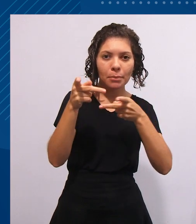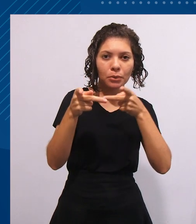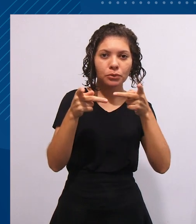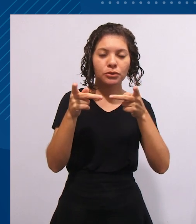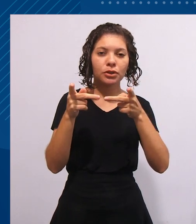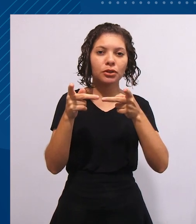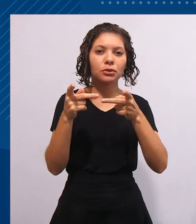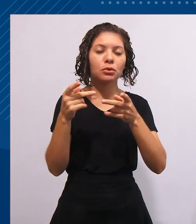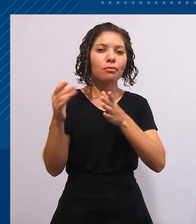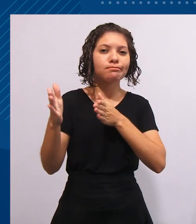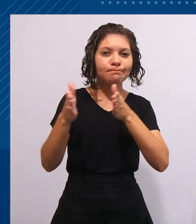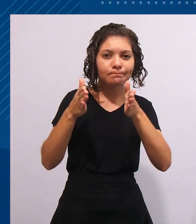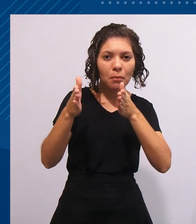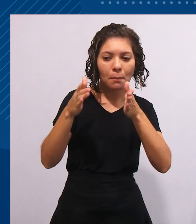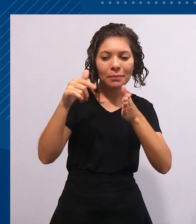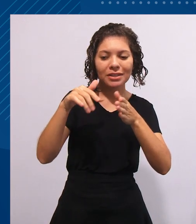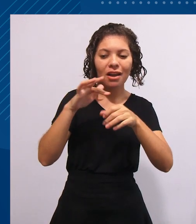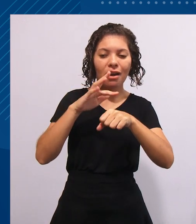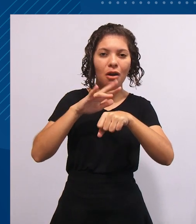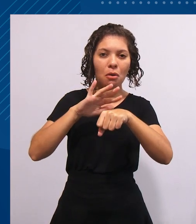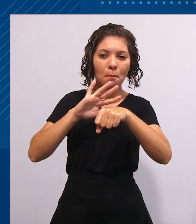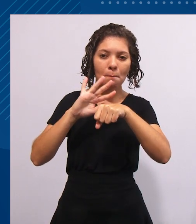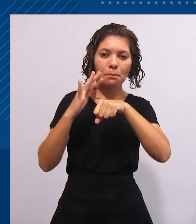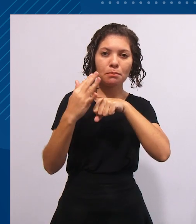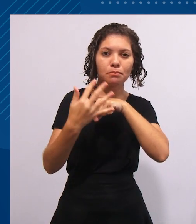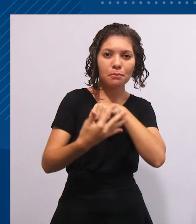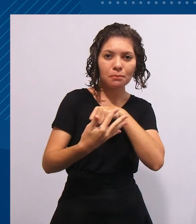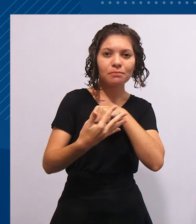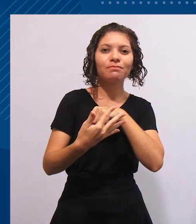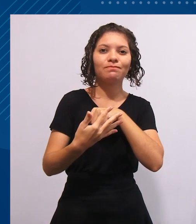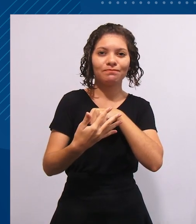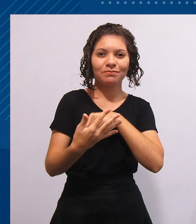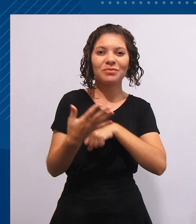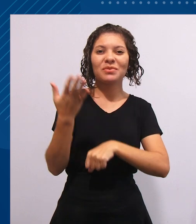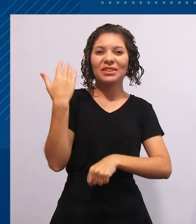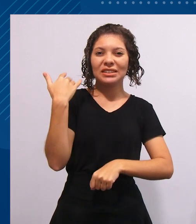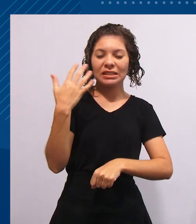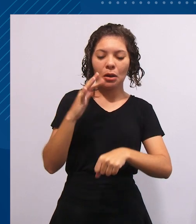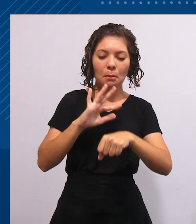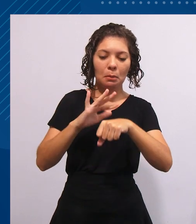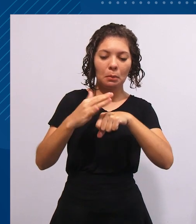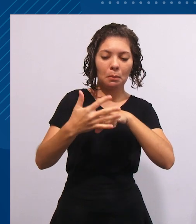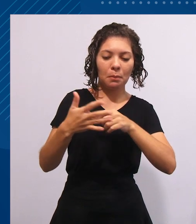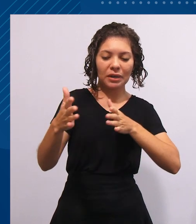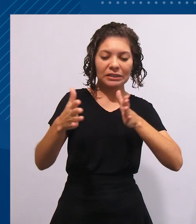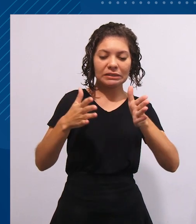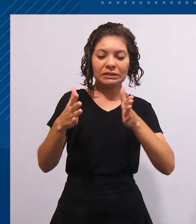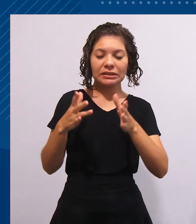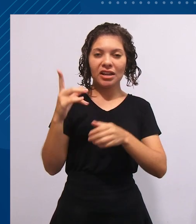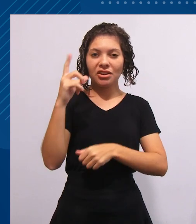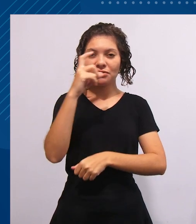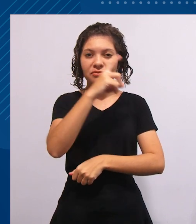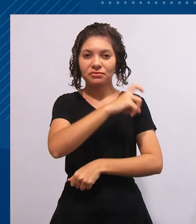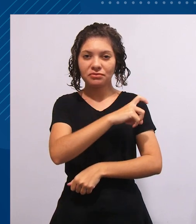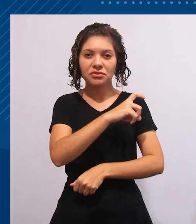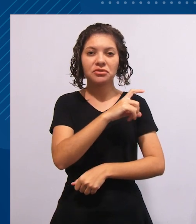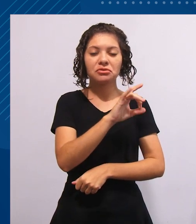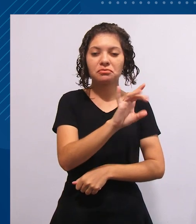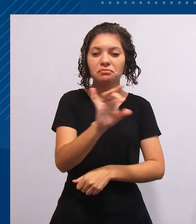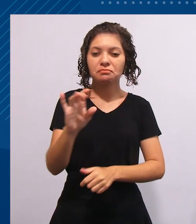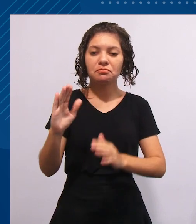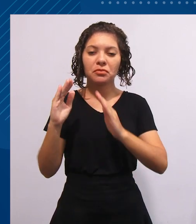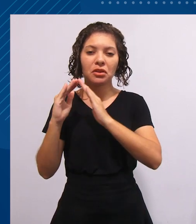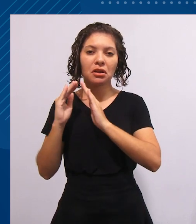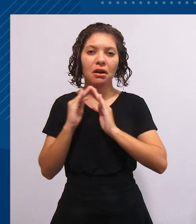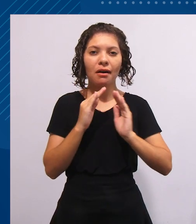covid enfim naquele momento mais tenso em que nós estávamos isolados isoladas enfim e elas produziram uma série de de